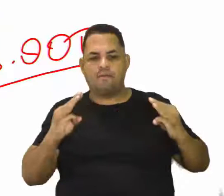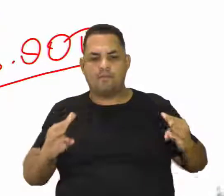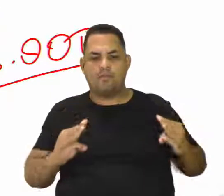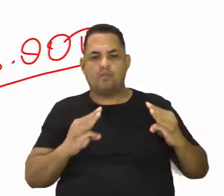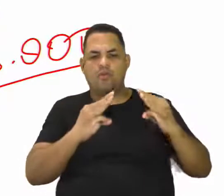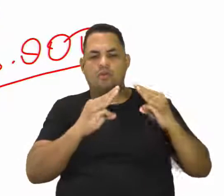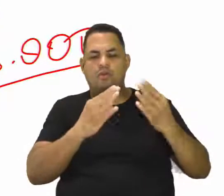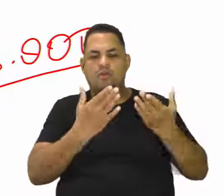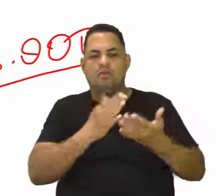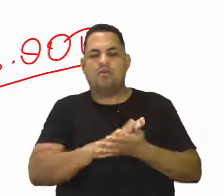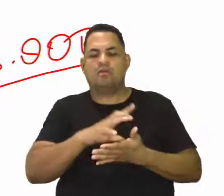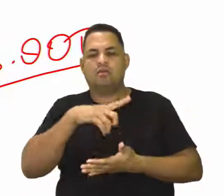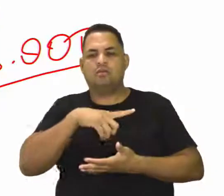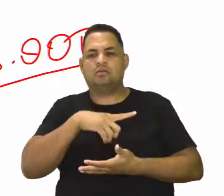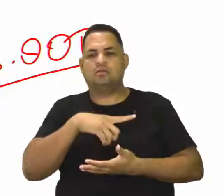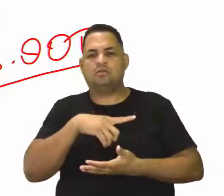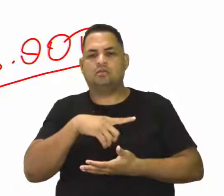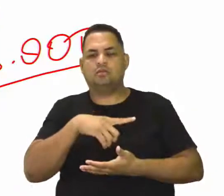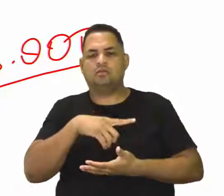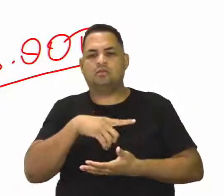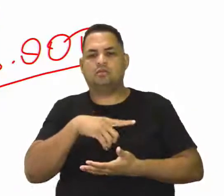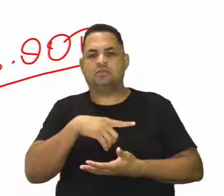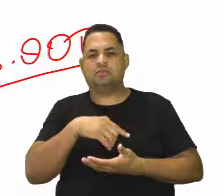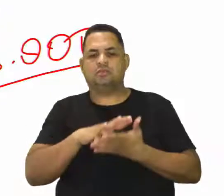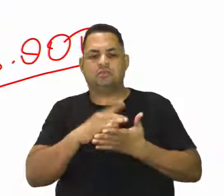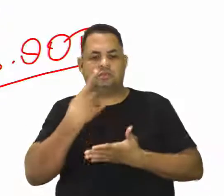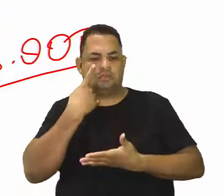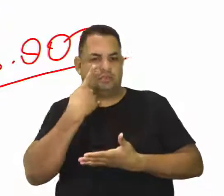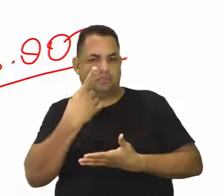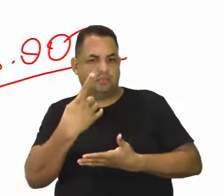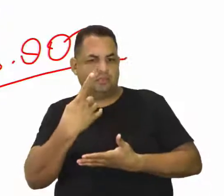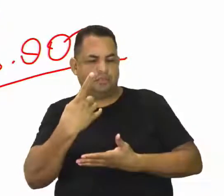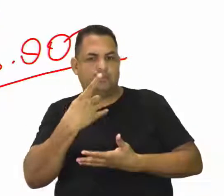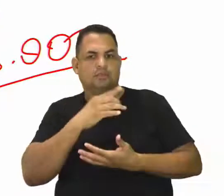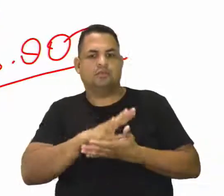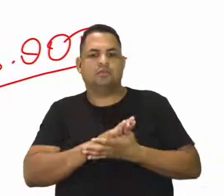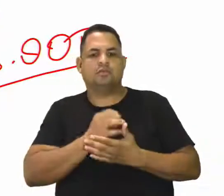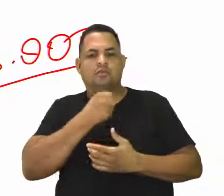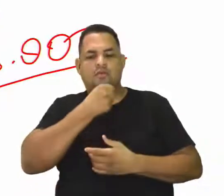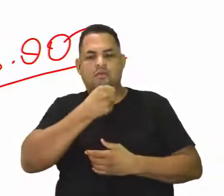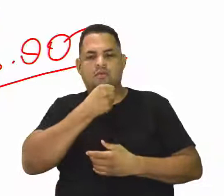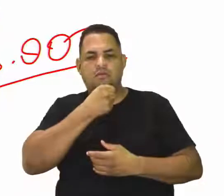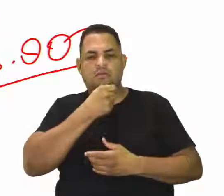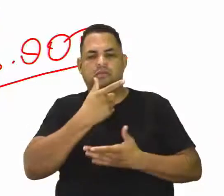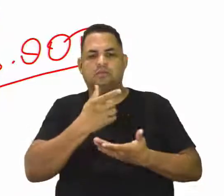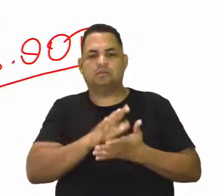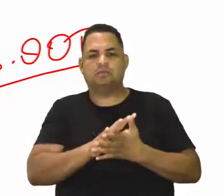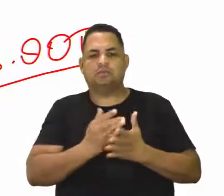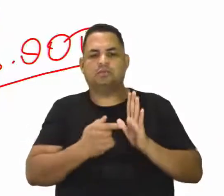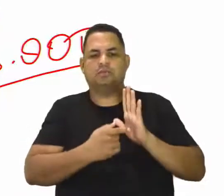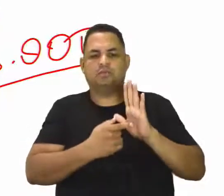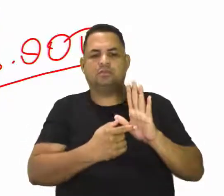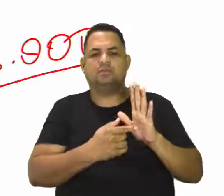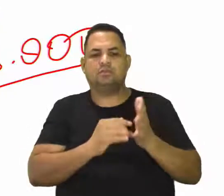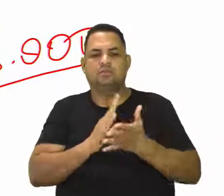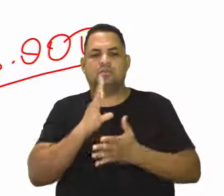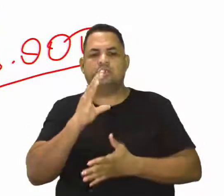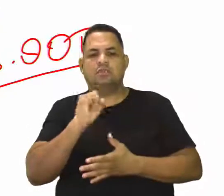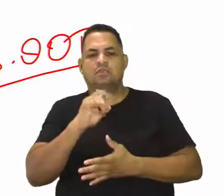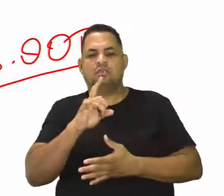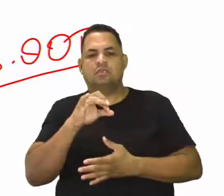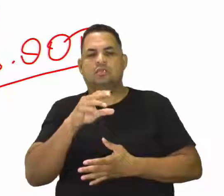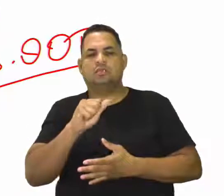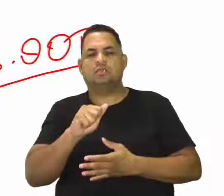morreram e tinha lá dos brasileiros eu assisti uma reportagem que nós tava lá kailan